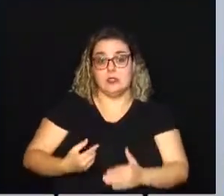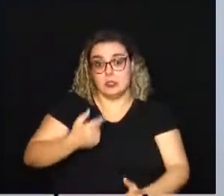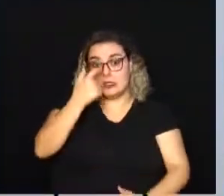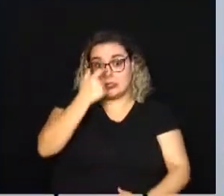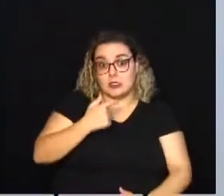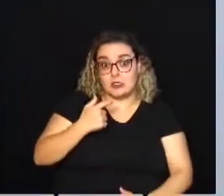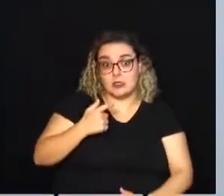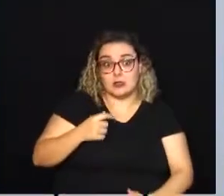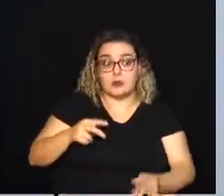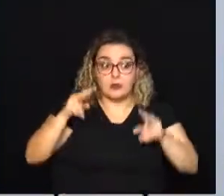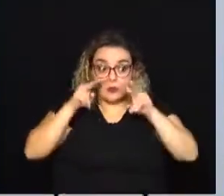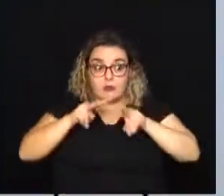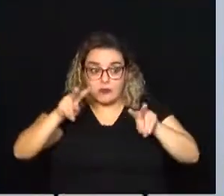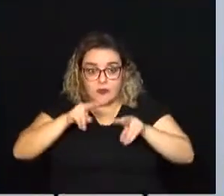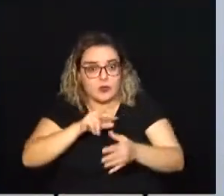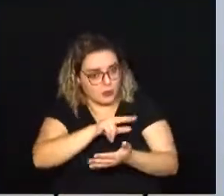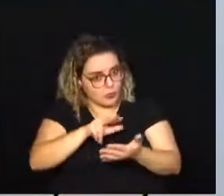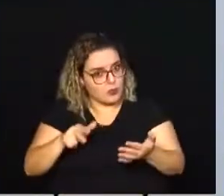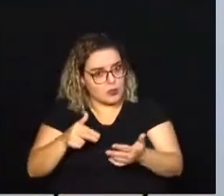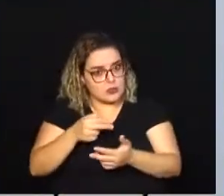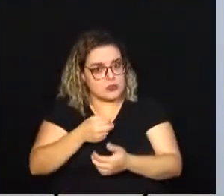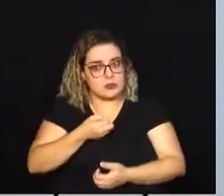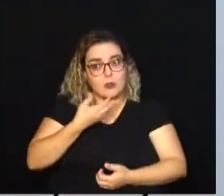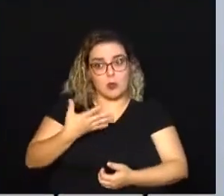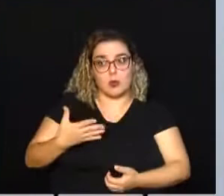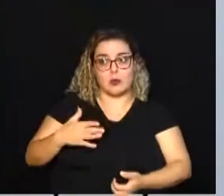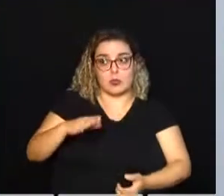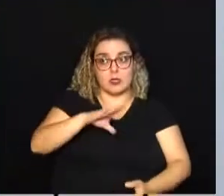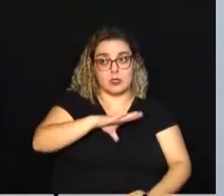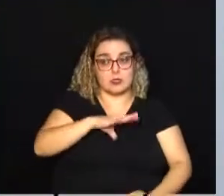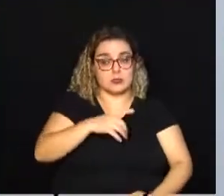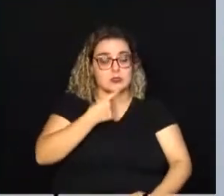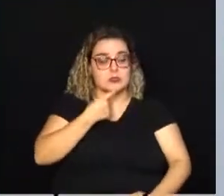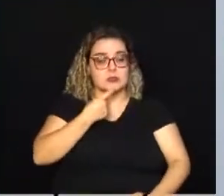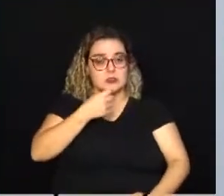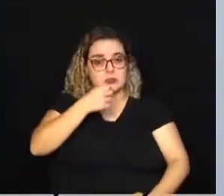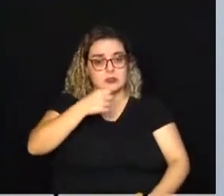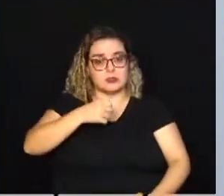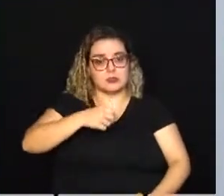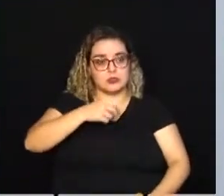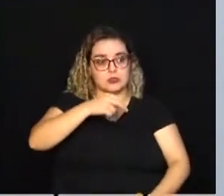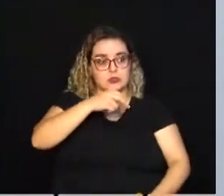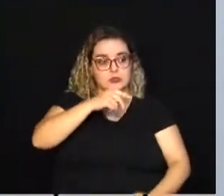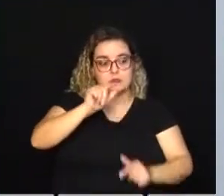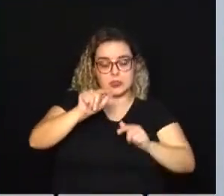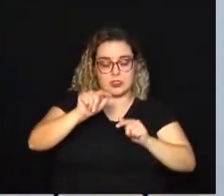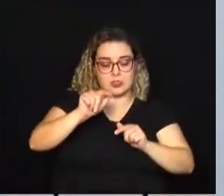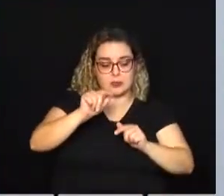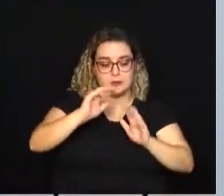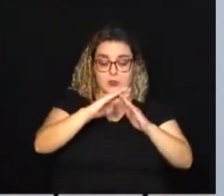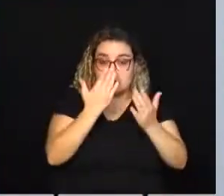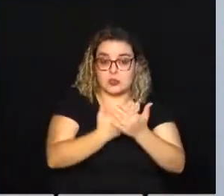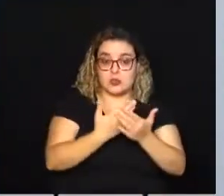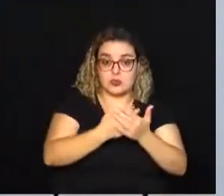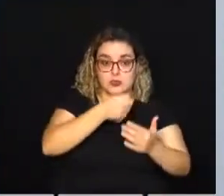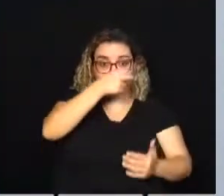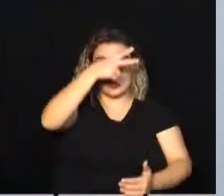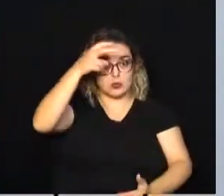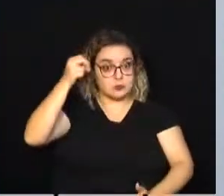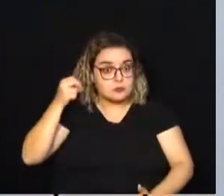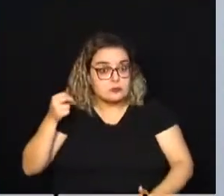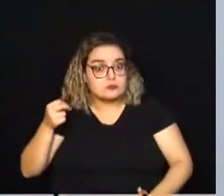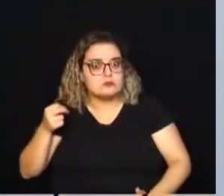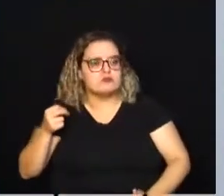particularmente vi muita coisa boa, em especial na rede municipal de Campinas. Muito professor, projeto pedagógico dentro da